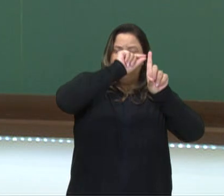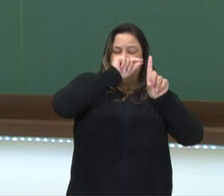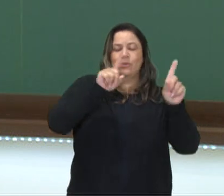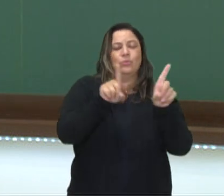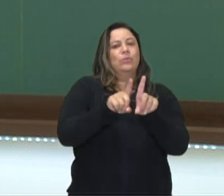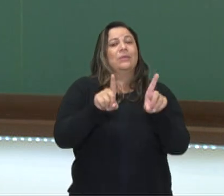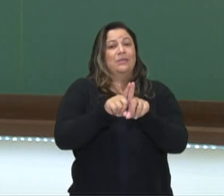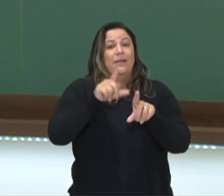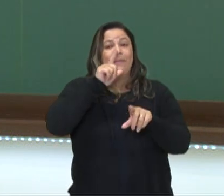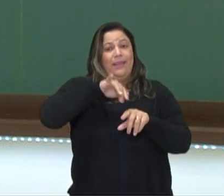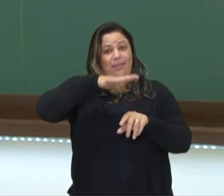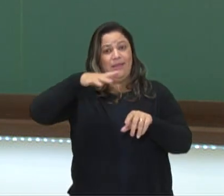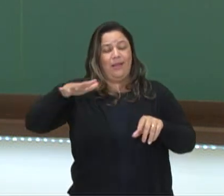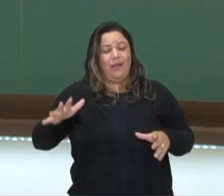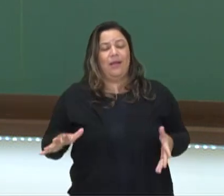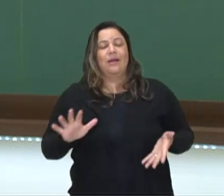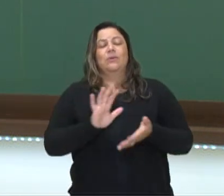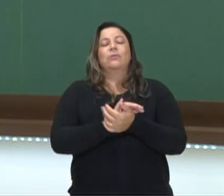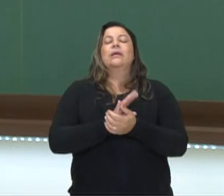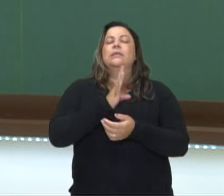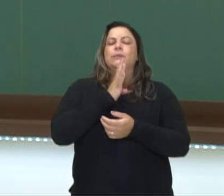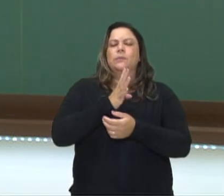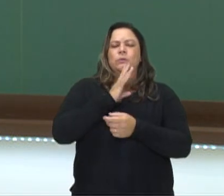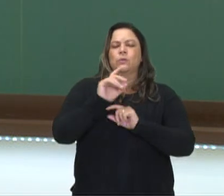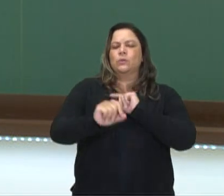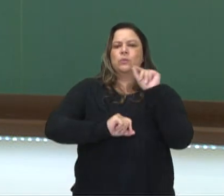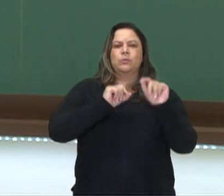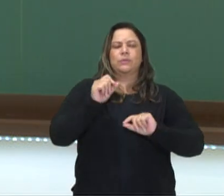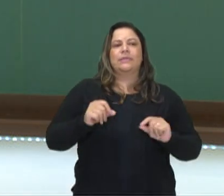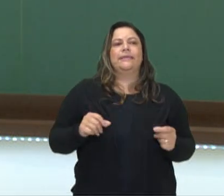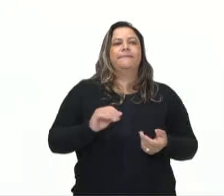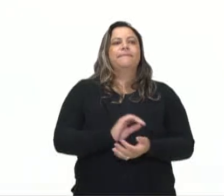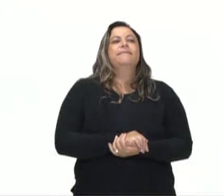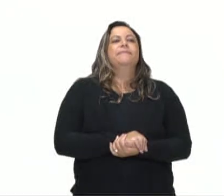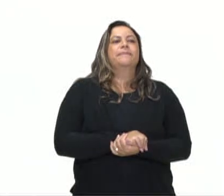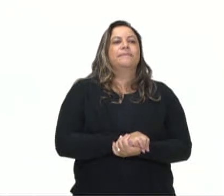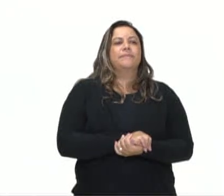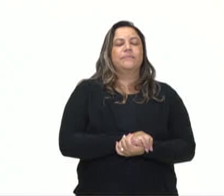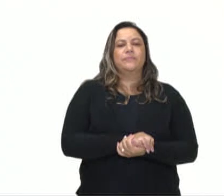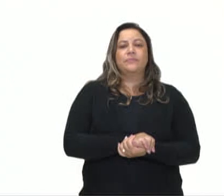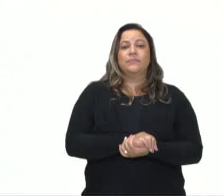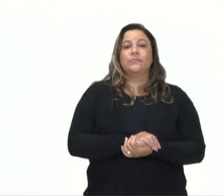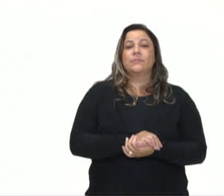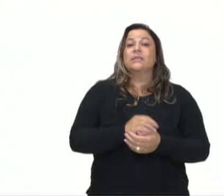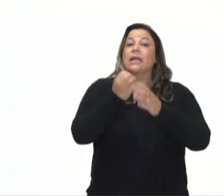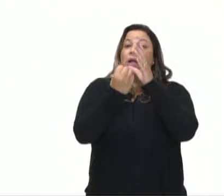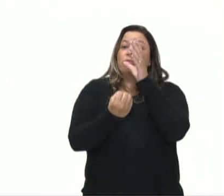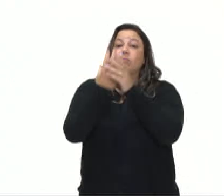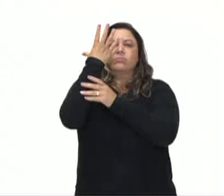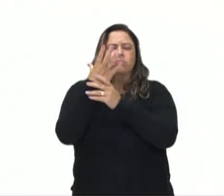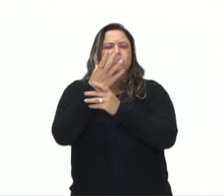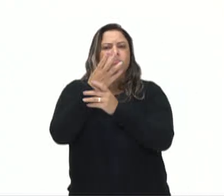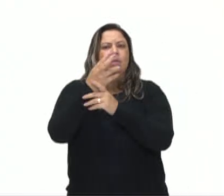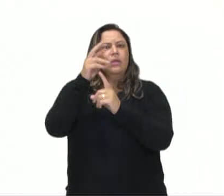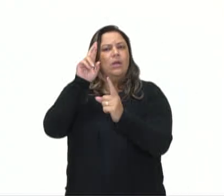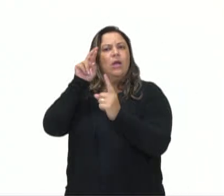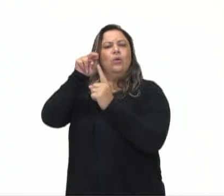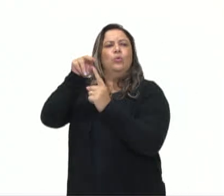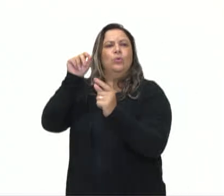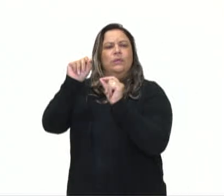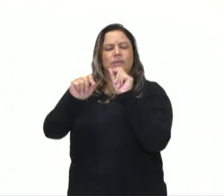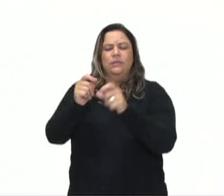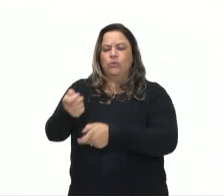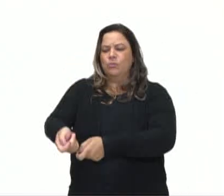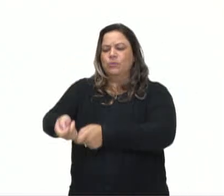para isso, vamos conhecer um pouquinho mais sobre El Niño. Acompanhe aqui, ó. El Niño foi originalmente reconhecido por pescadores